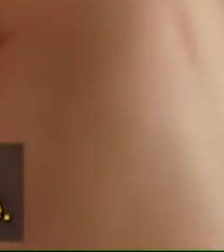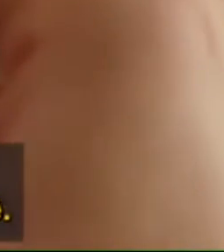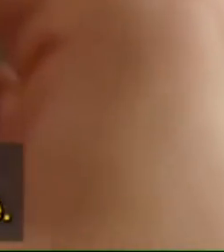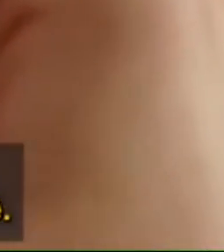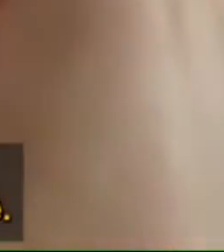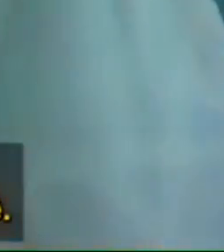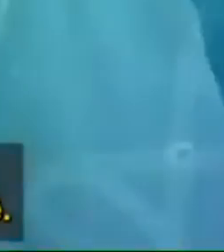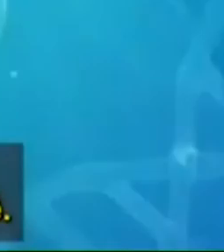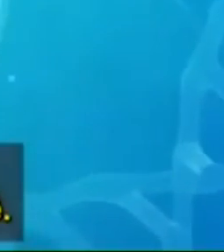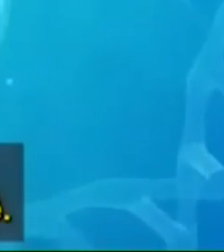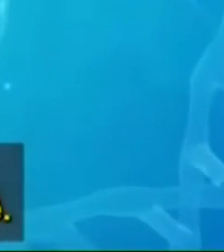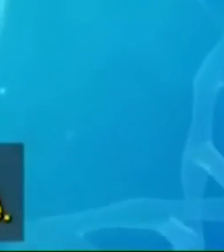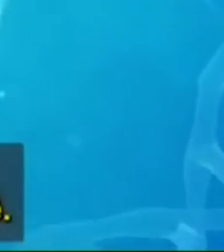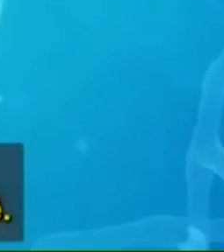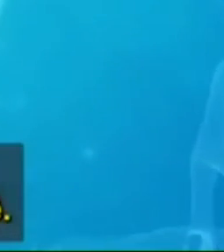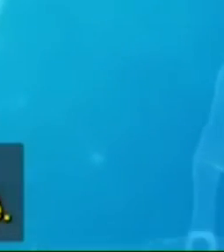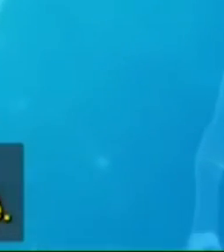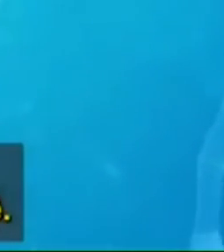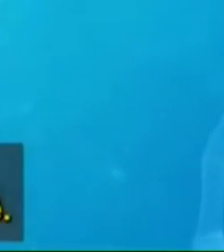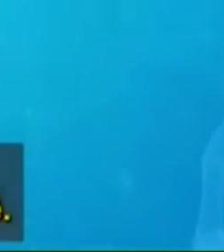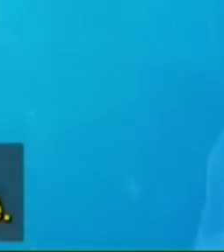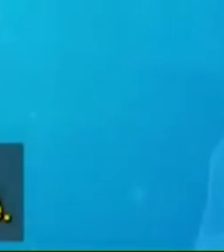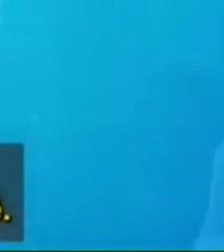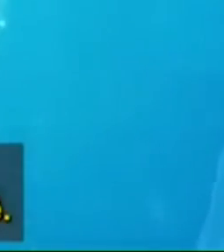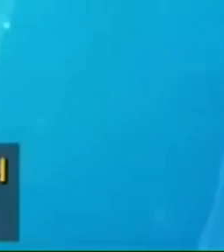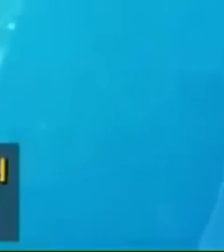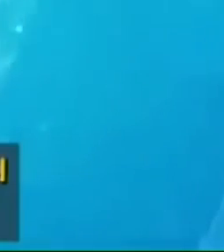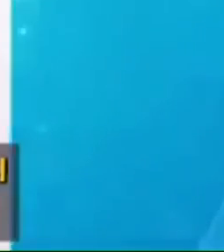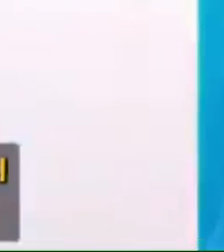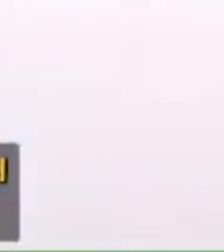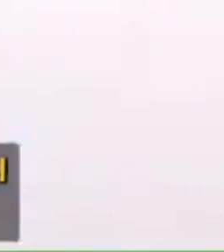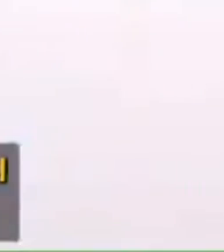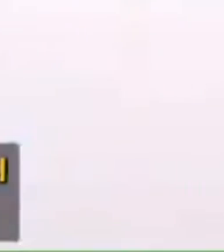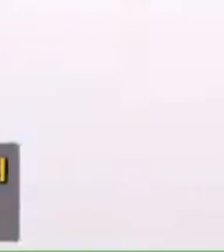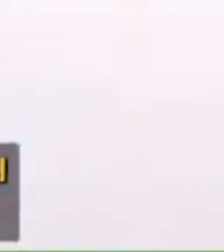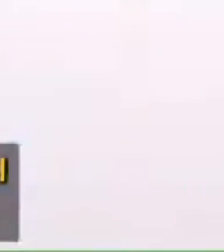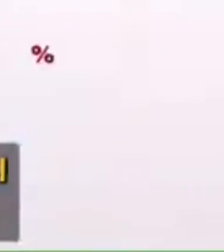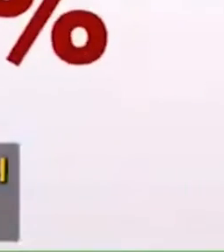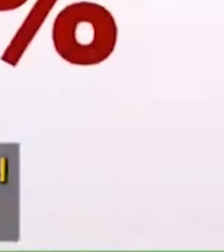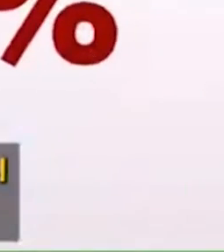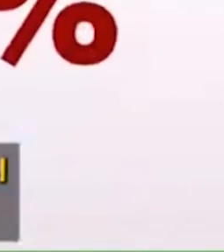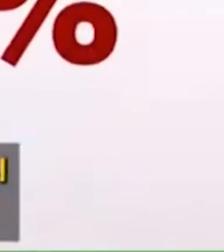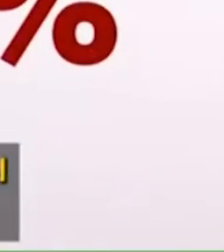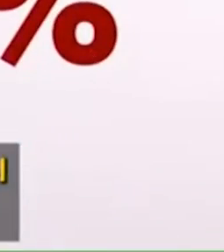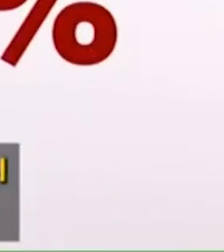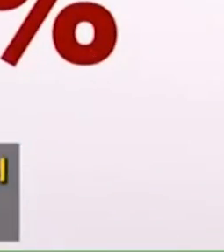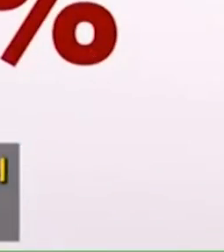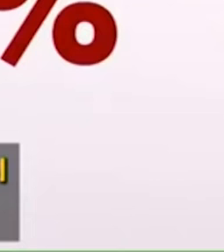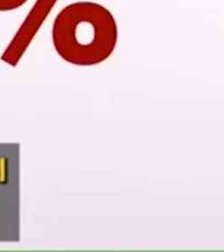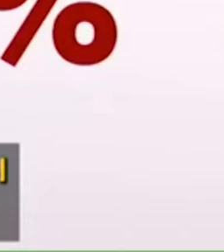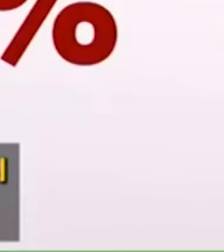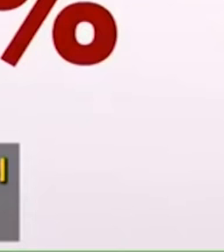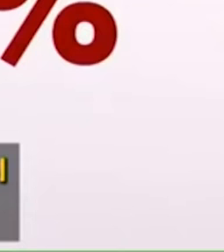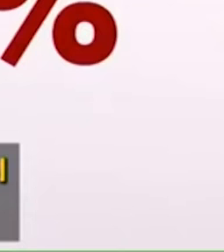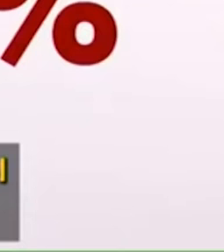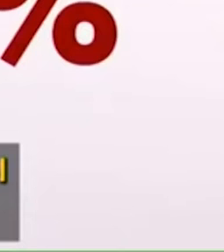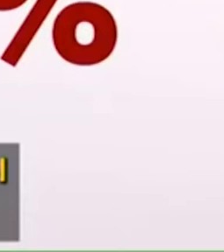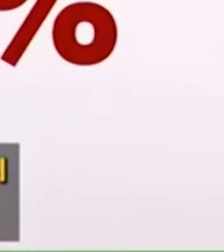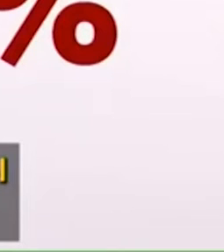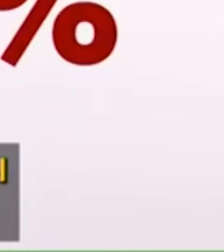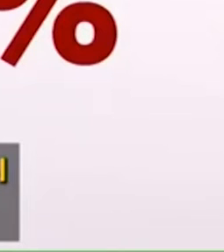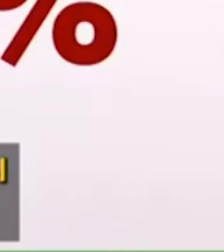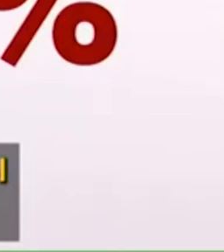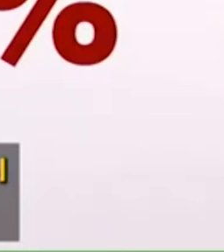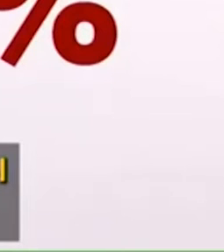físicas e até deficiências imunológicas no bebê. Em 2017, a prevalência do uso de álcool durante